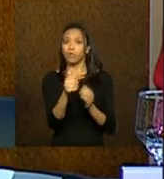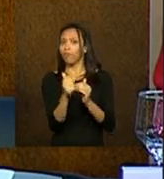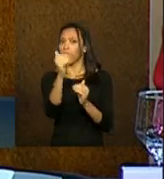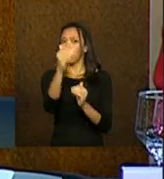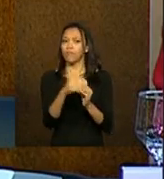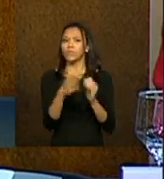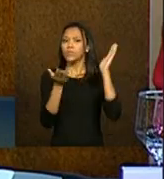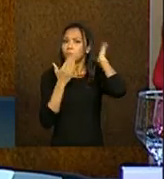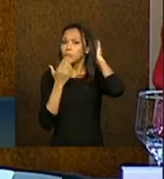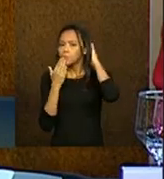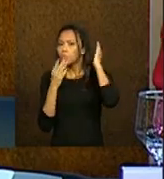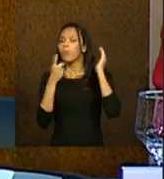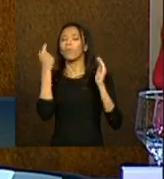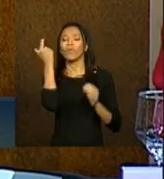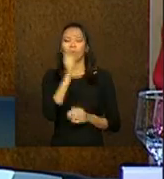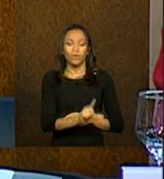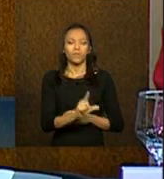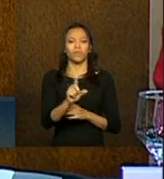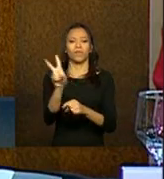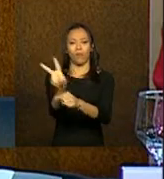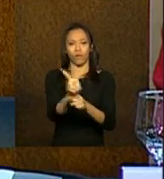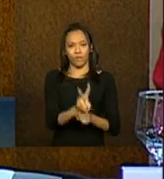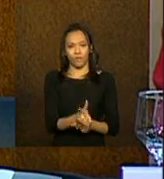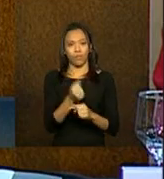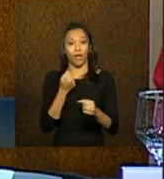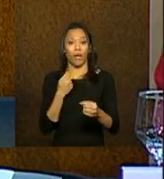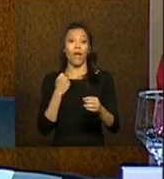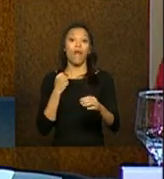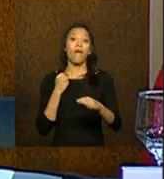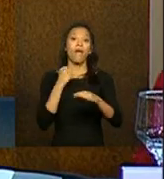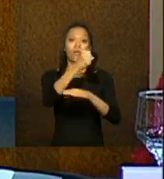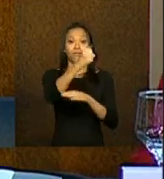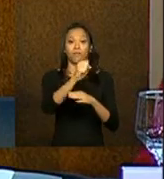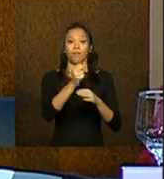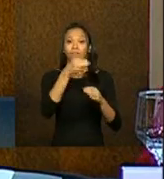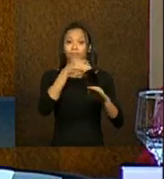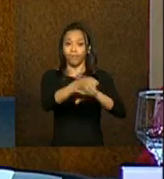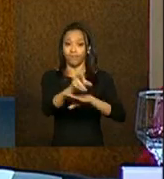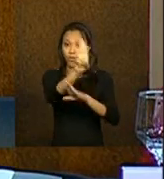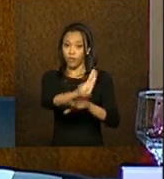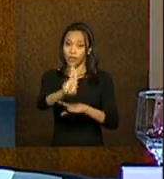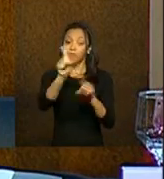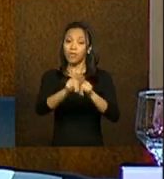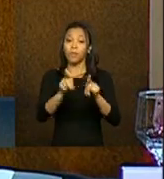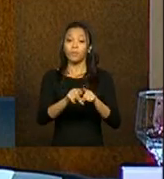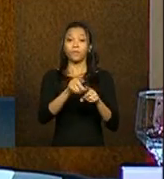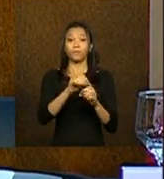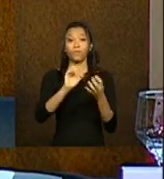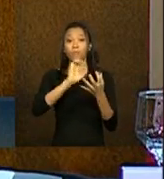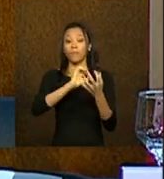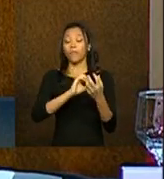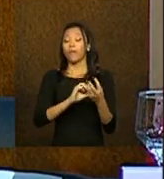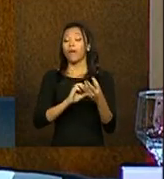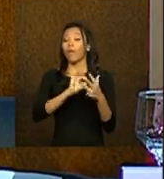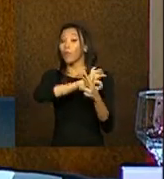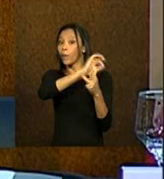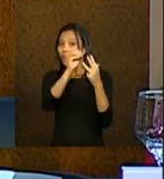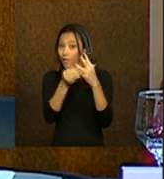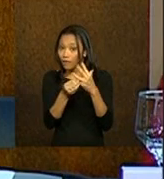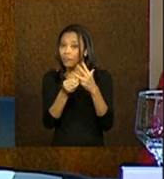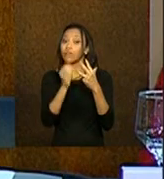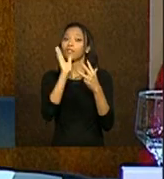acesso a esse financiamento pro ensino superior. O Enem registrou o terceiro programa, né? O Enem